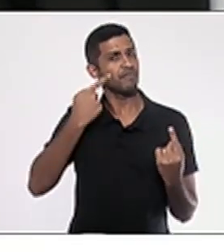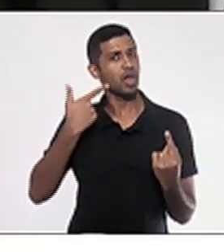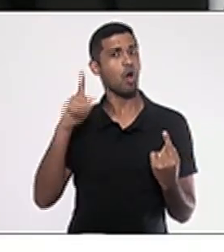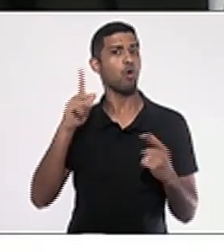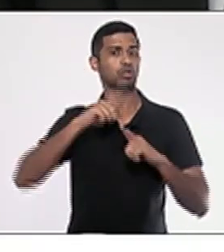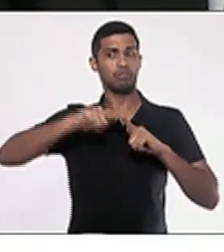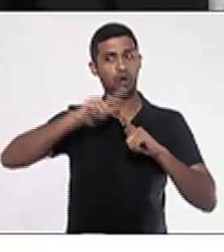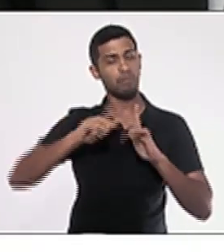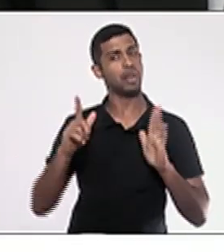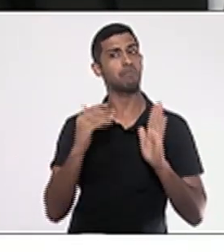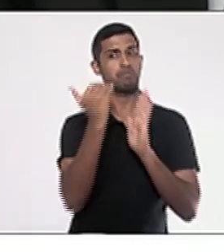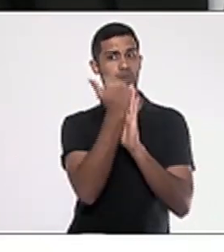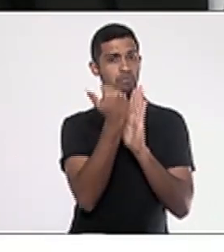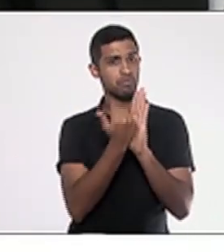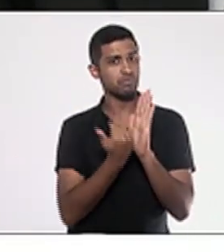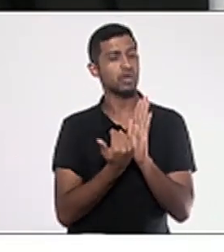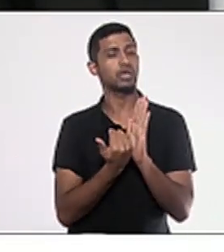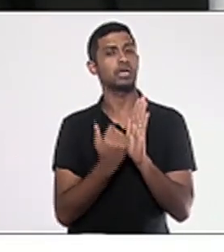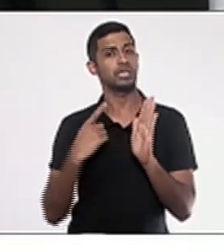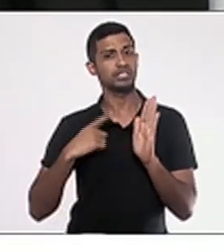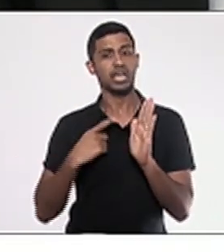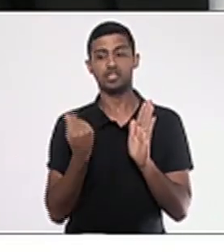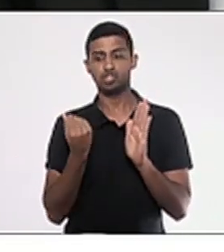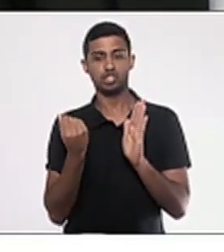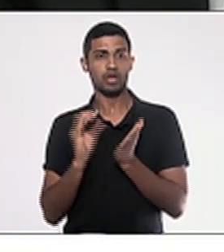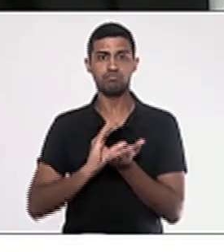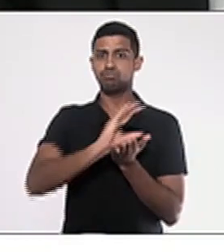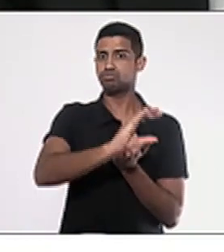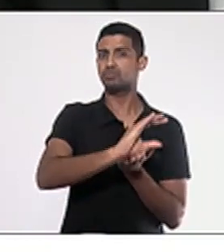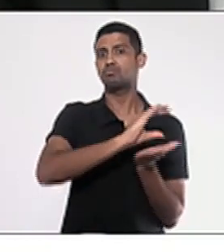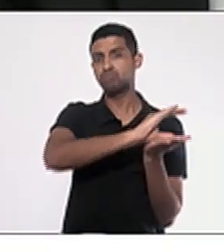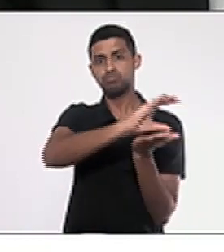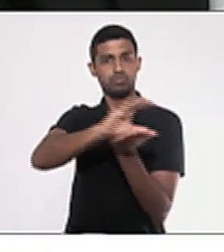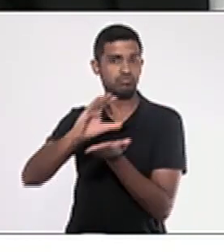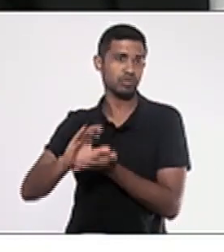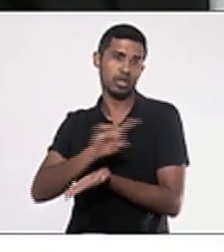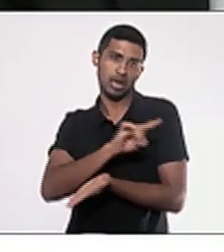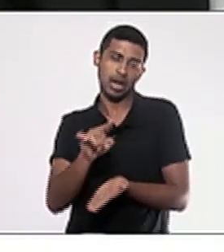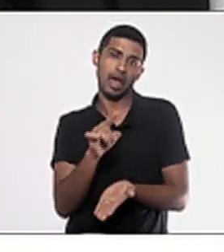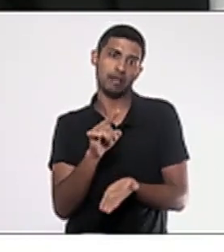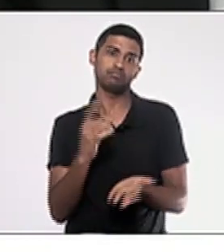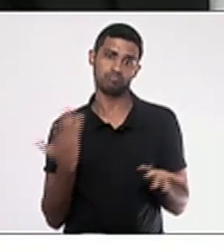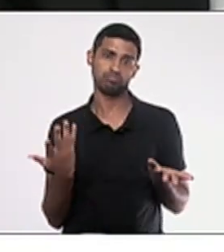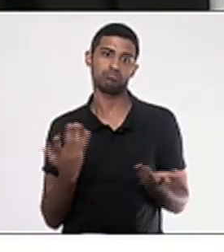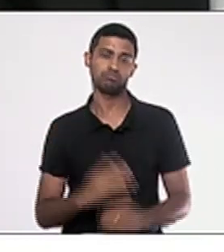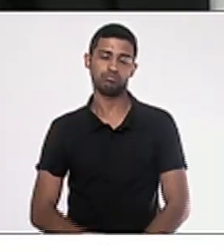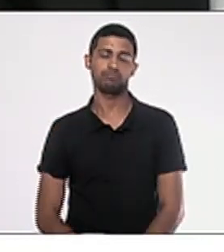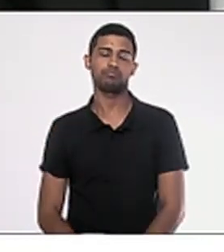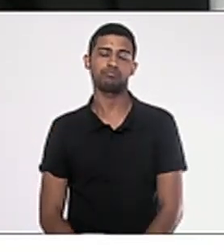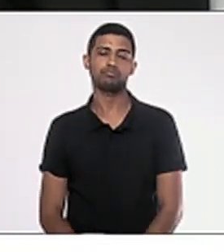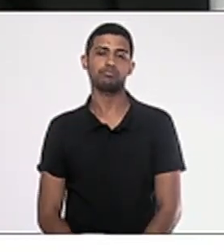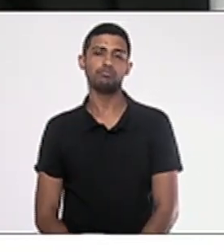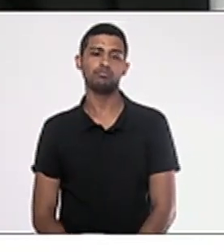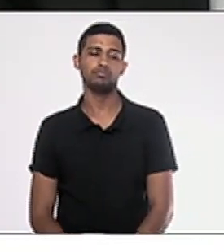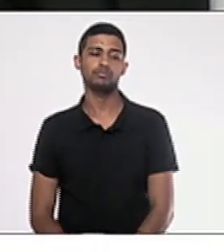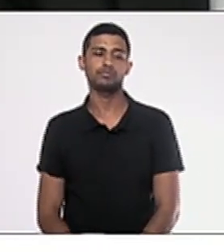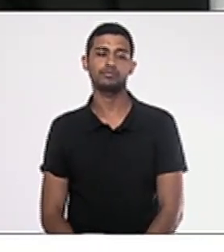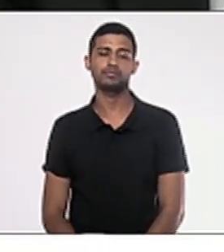virão, problemas com relação à devolução de valores cobrados indevidamente para os consumidores e tudo mais, mas a